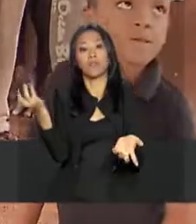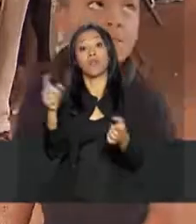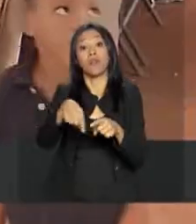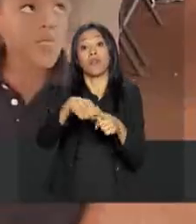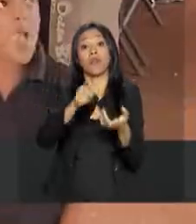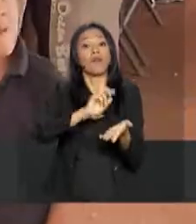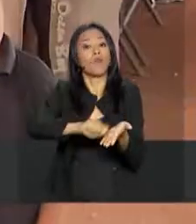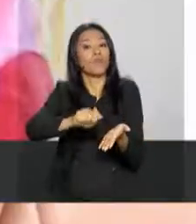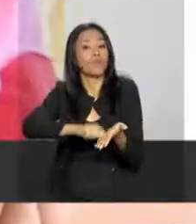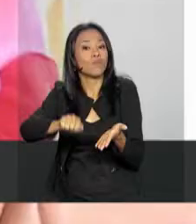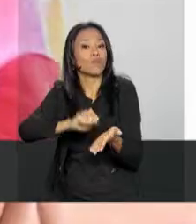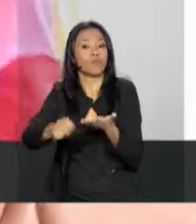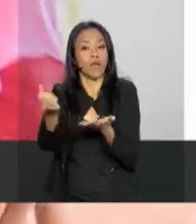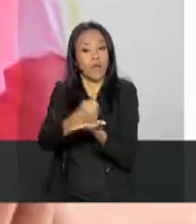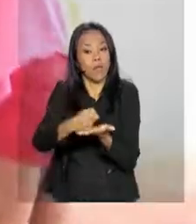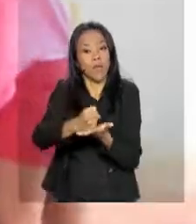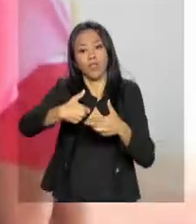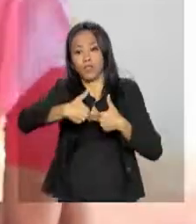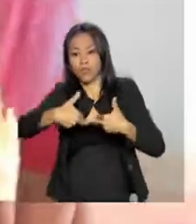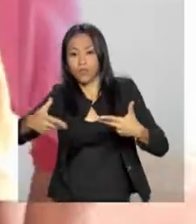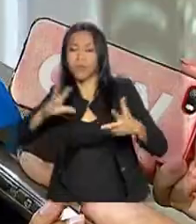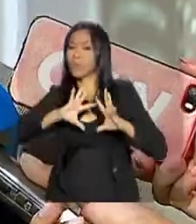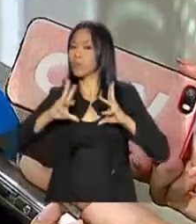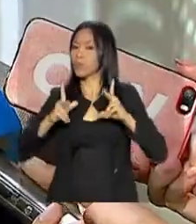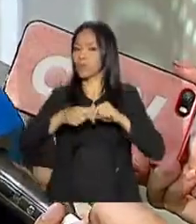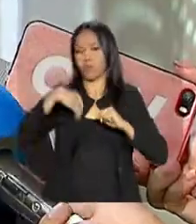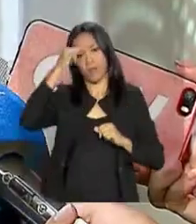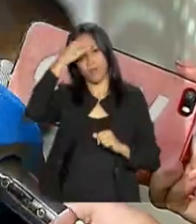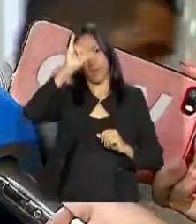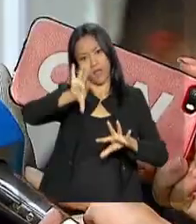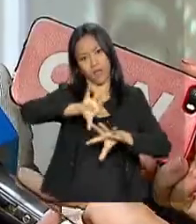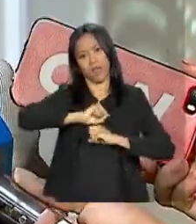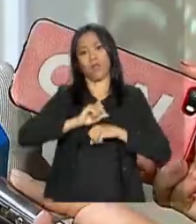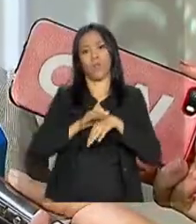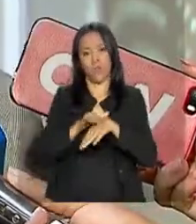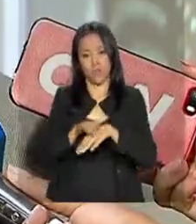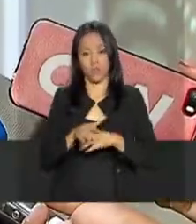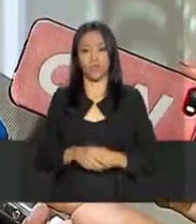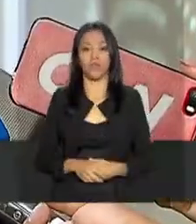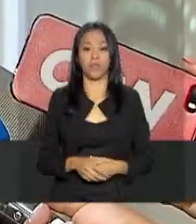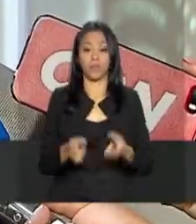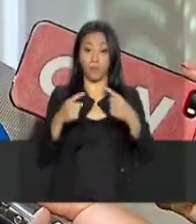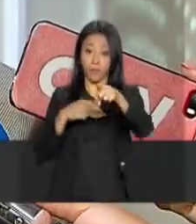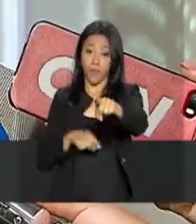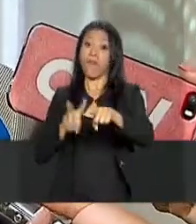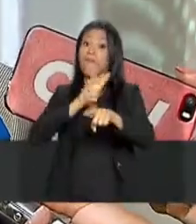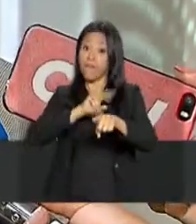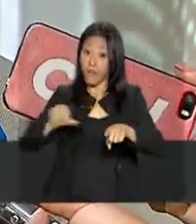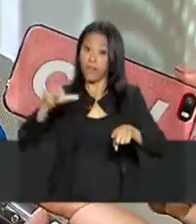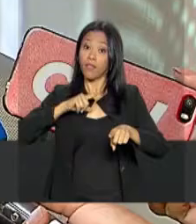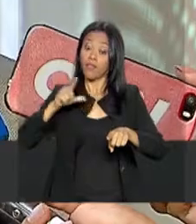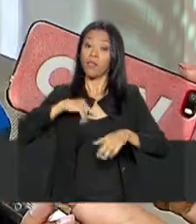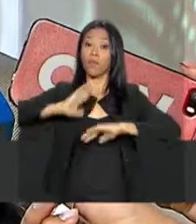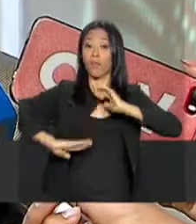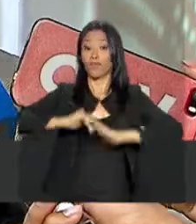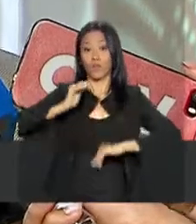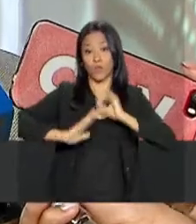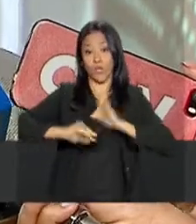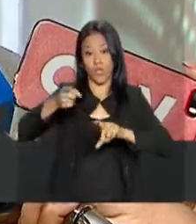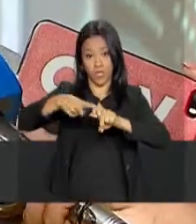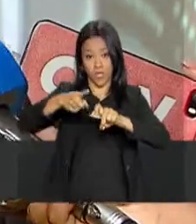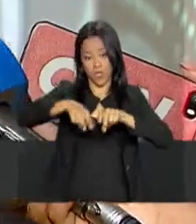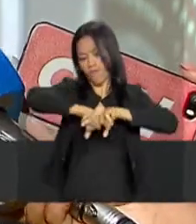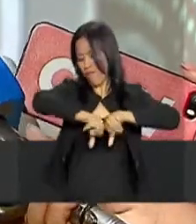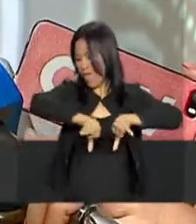venezuelanos para a prevenção de doenças você vai ter profissionais de todas as áreas dando um atendimento